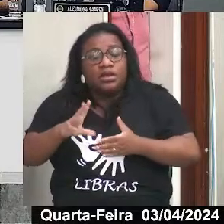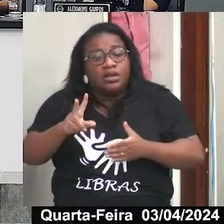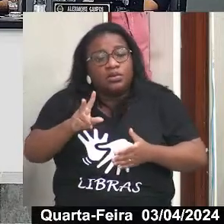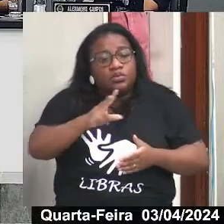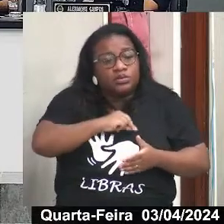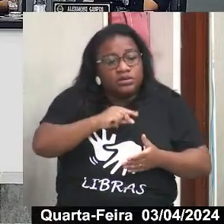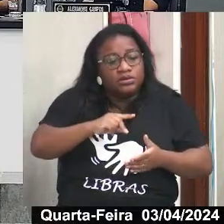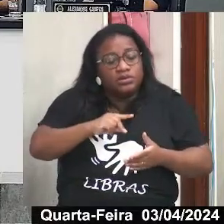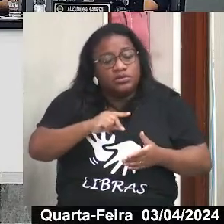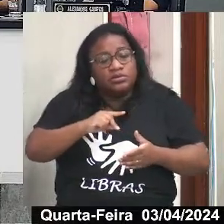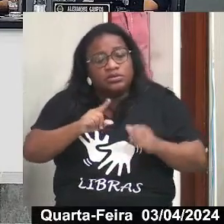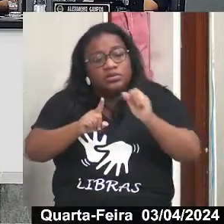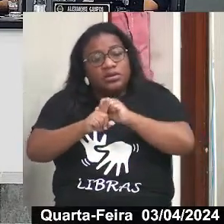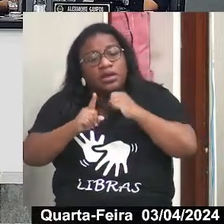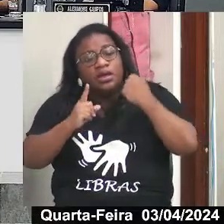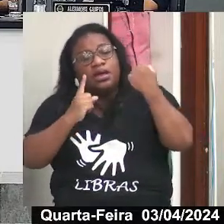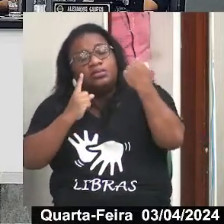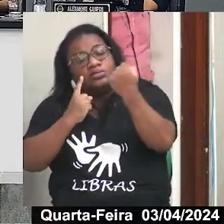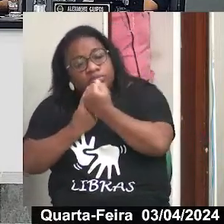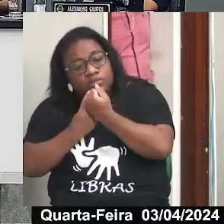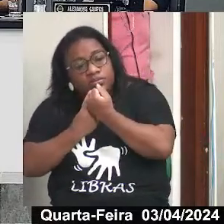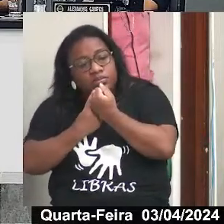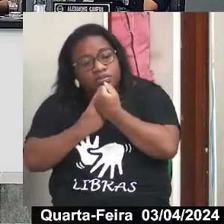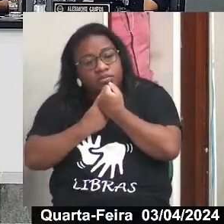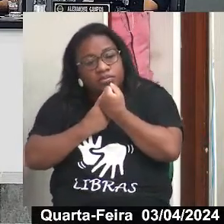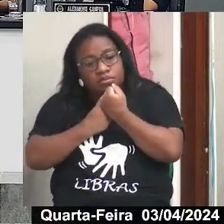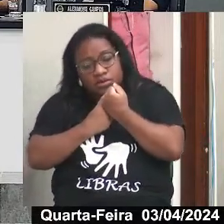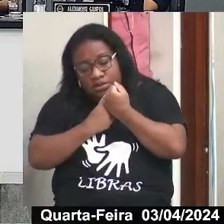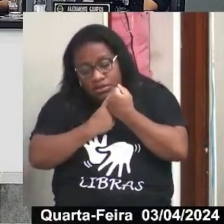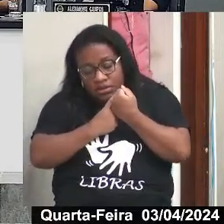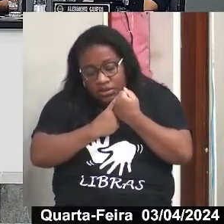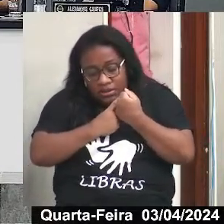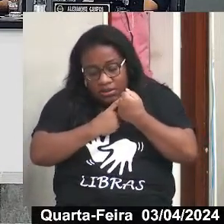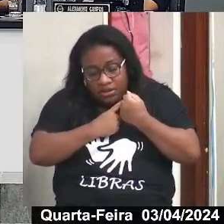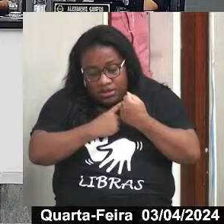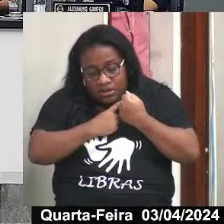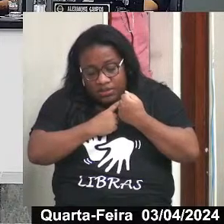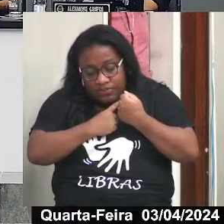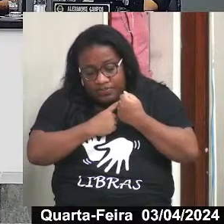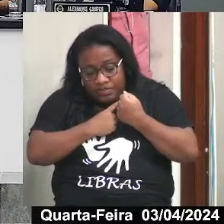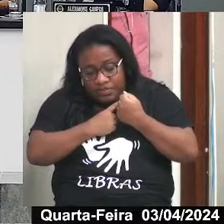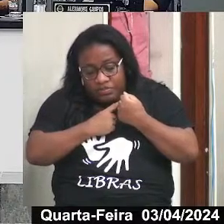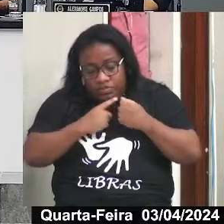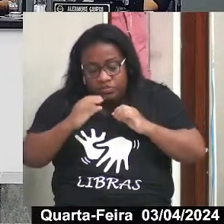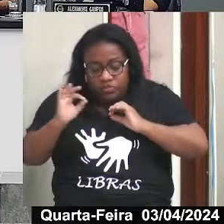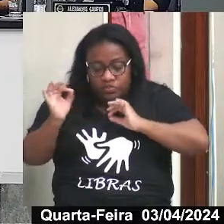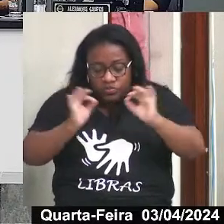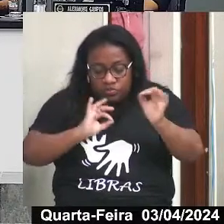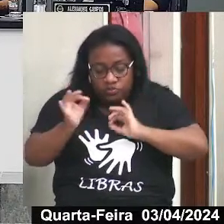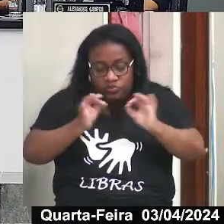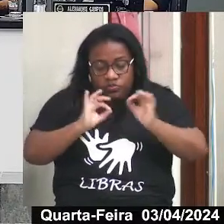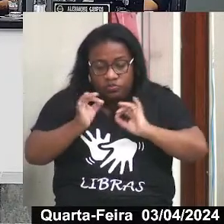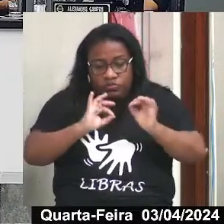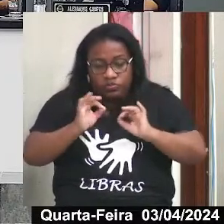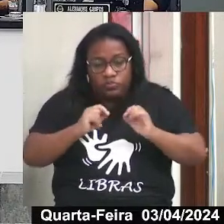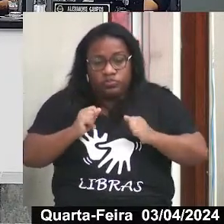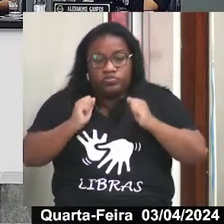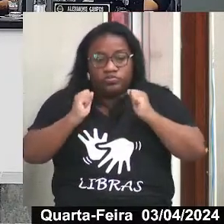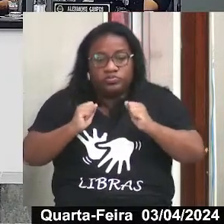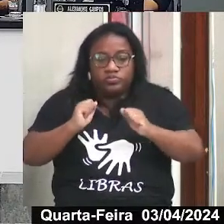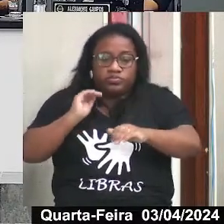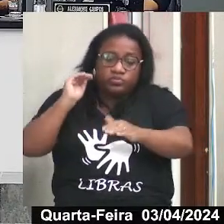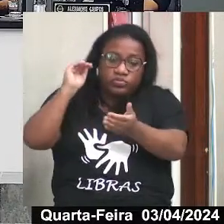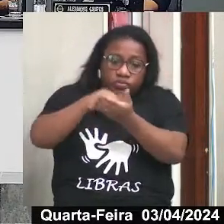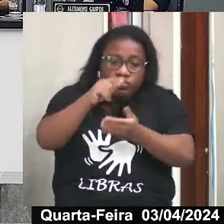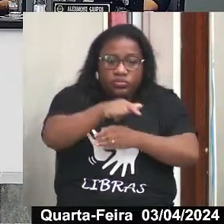consumo. Considerando que a função social que seu espírito empreendedor proporciona por meio de centenas de